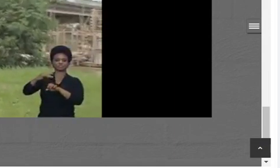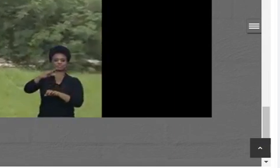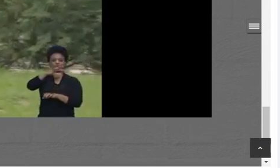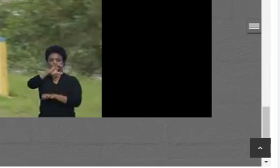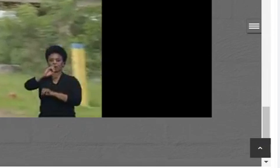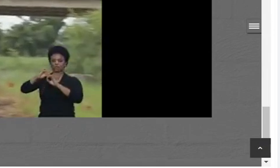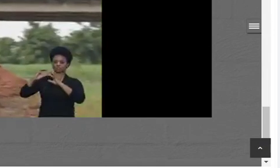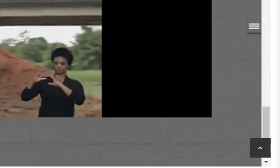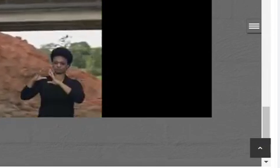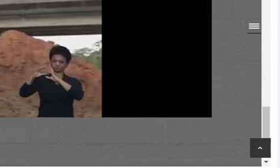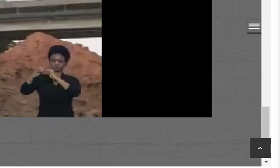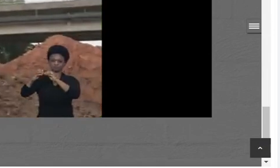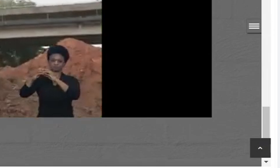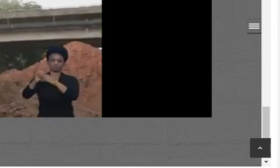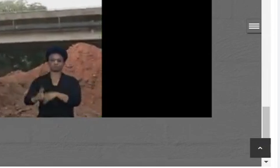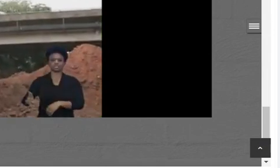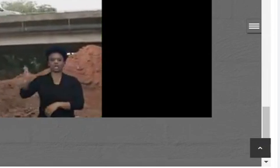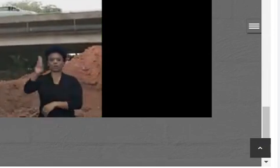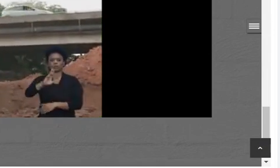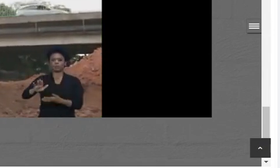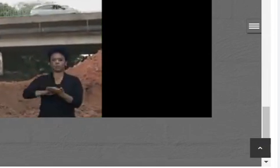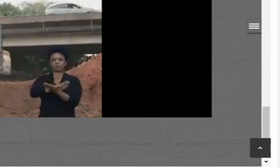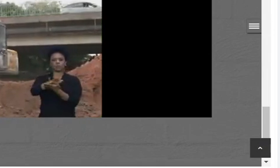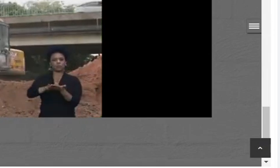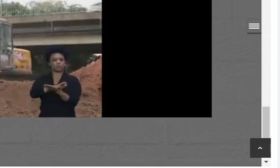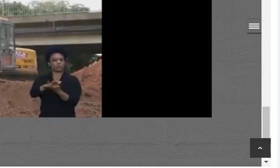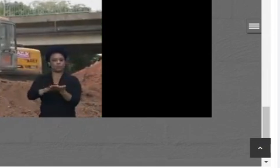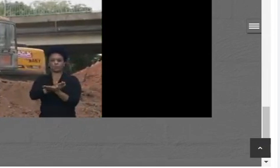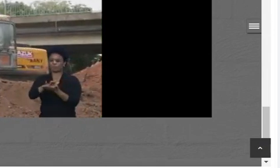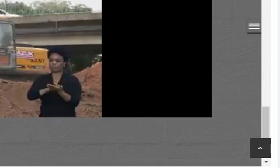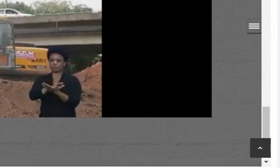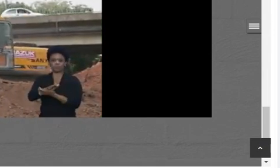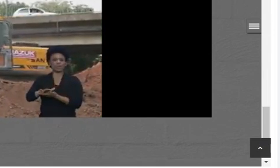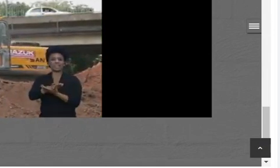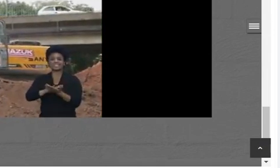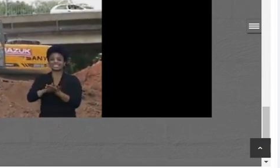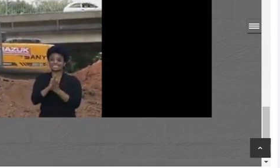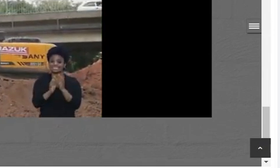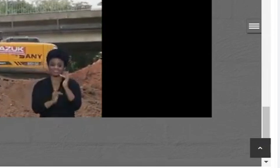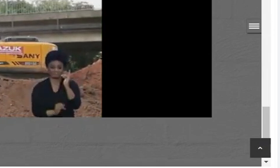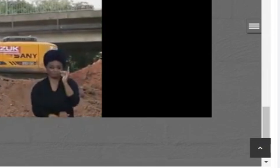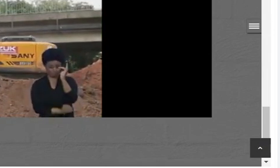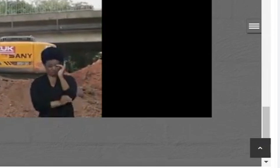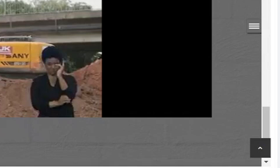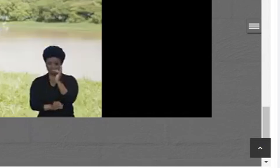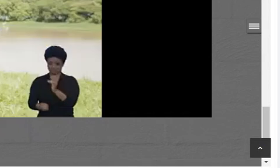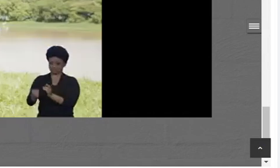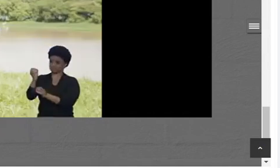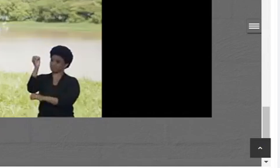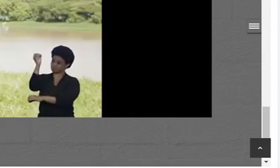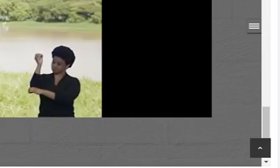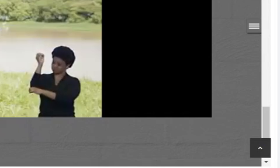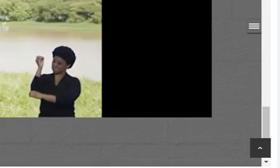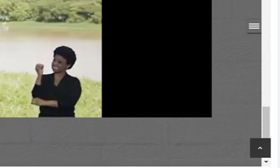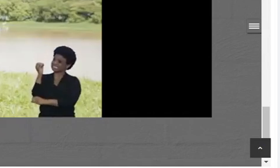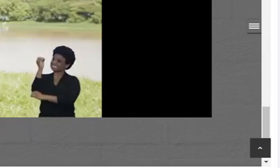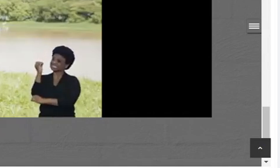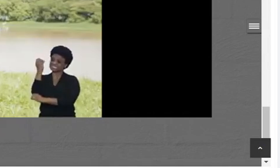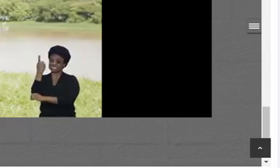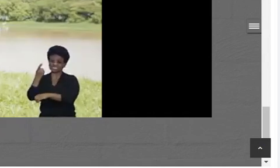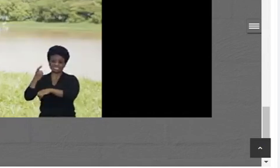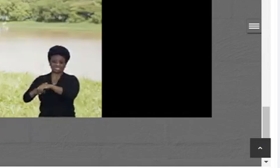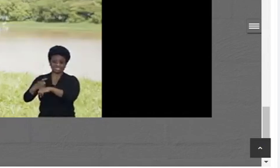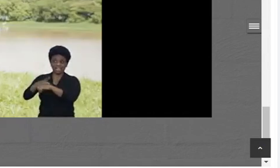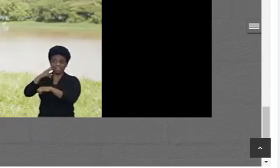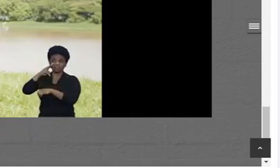inteirinha, sem a utilização de nada de concreto armado, nem que seja na fundação. Mas a gente encontra estruturas metálicas, né, pontes